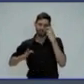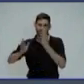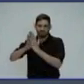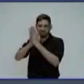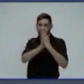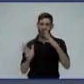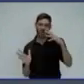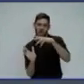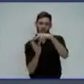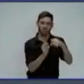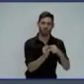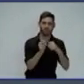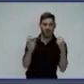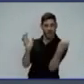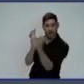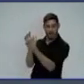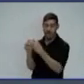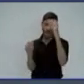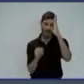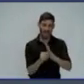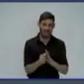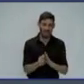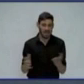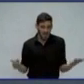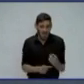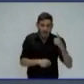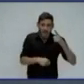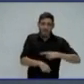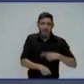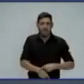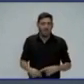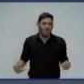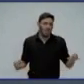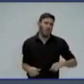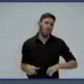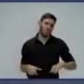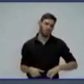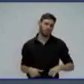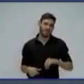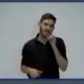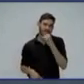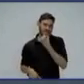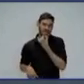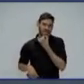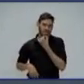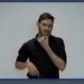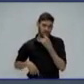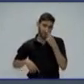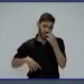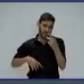A marca Brasil sofre, nesse momento, triste dizer isso, uma